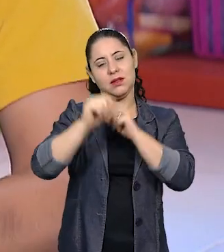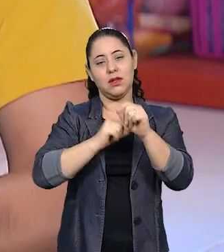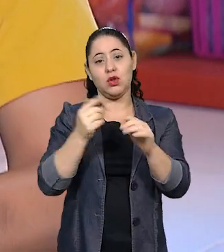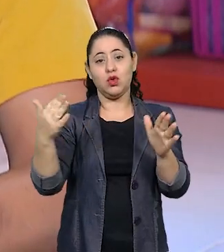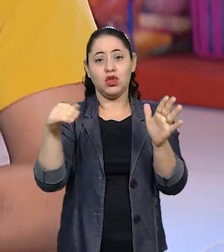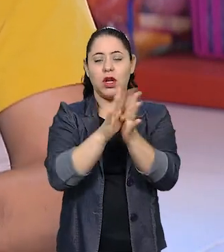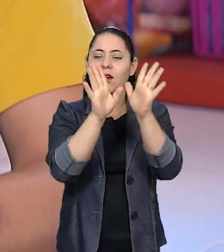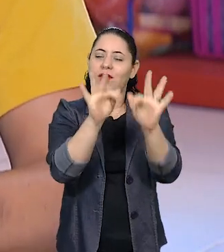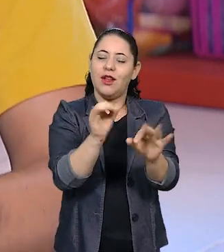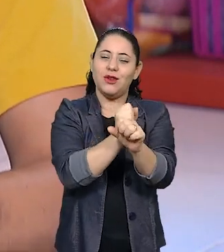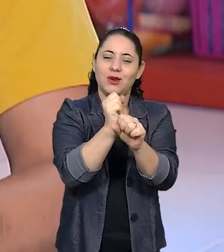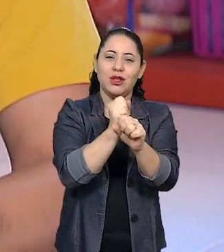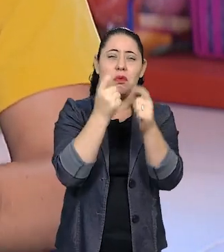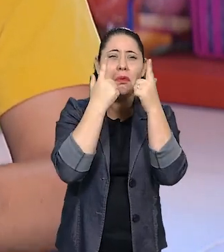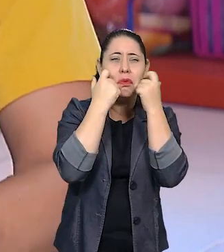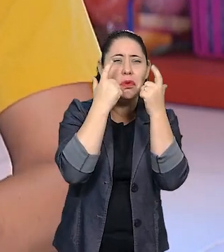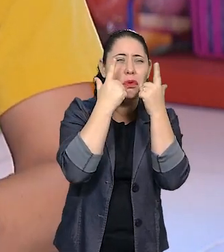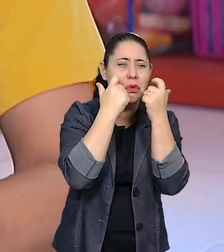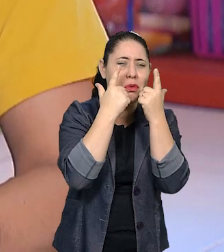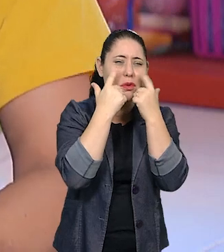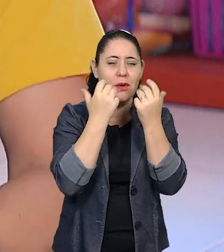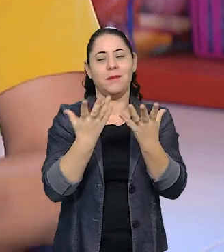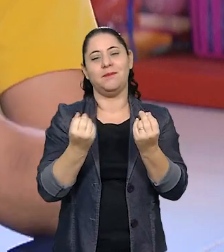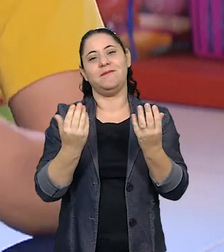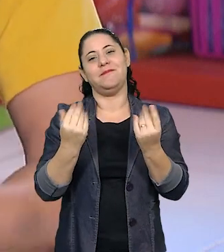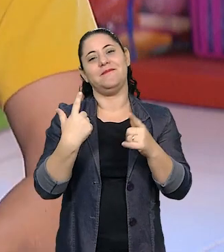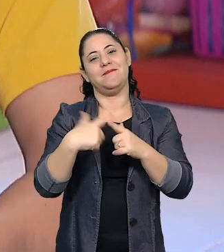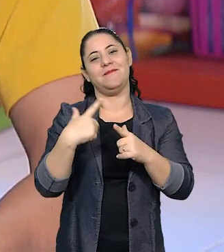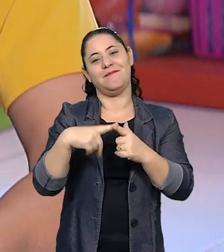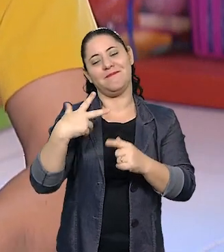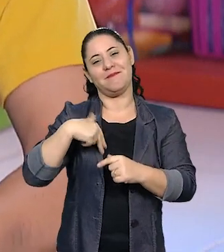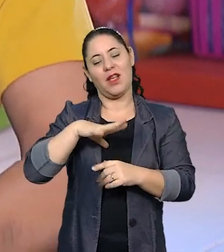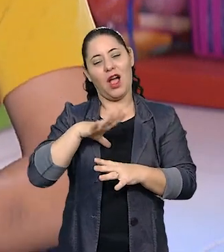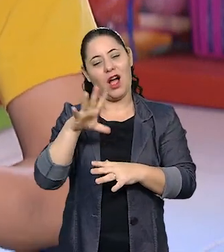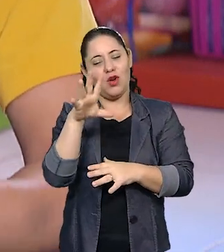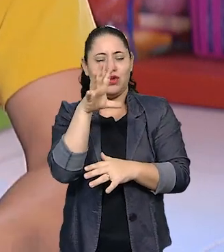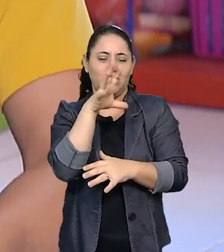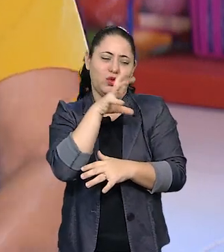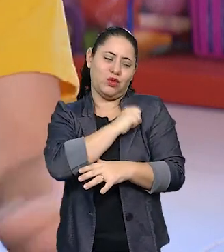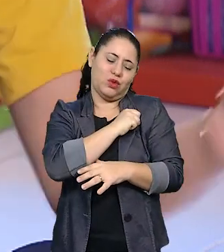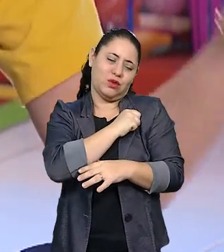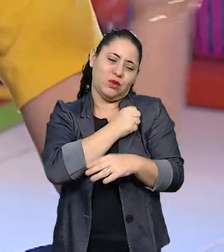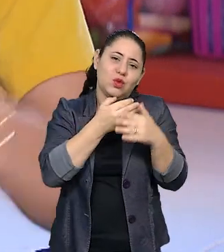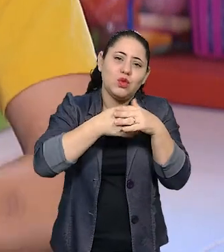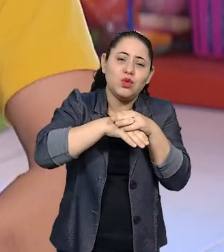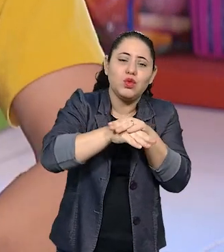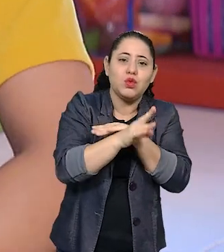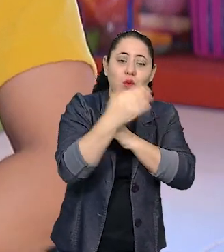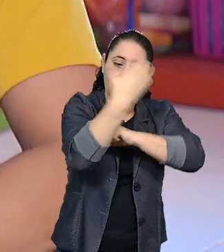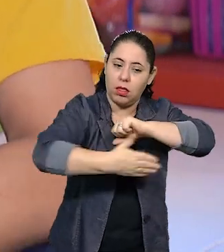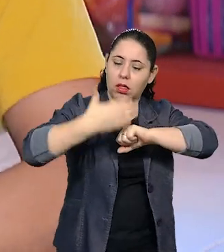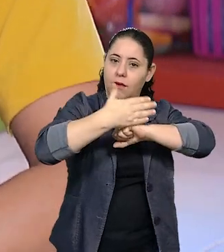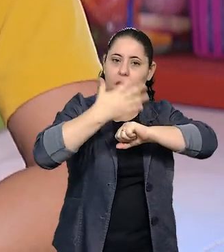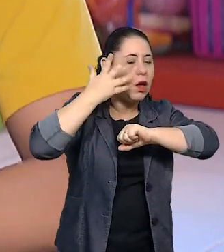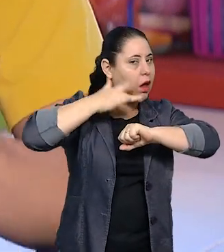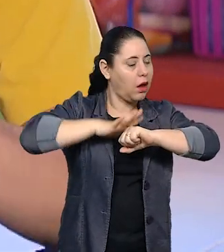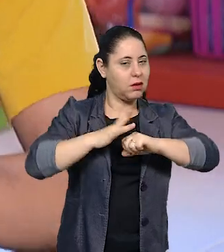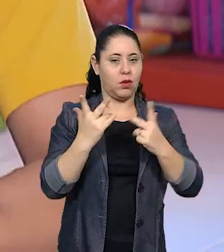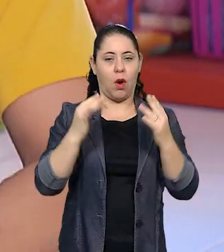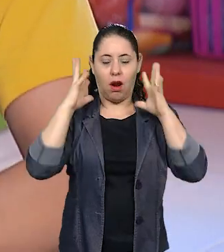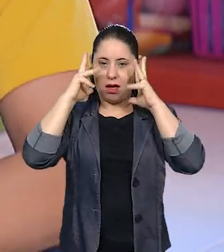vai entender o motivo dessa criança chupar a chupeta. Então, assim, a gente envolve tudo, é um pensamento assim, e quando chega no final do ano é tanto